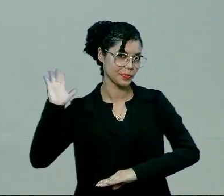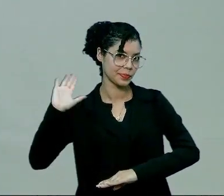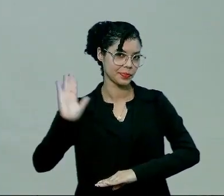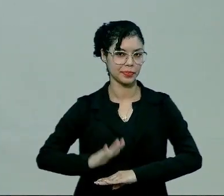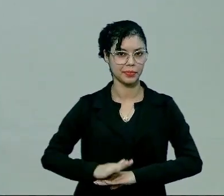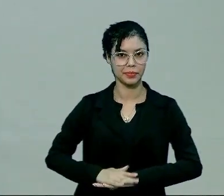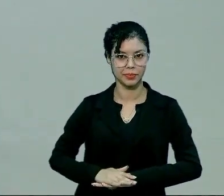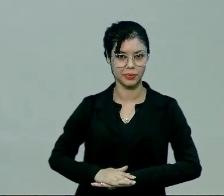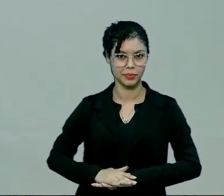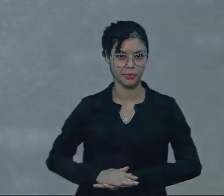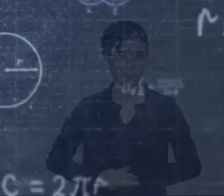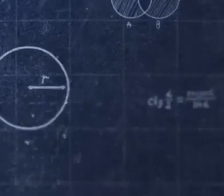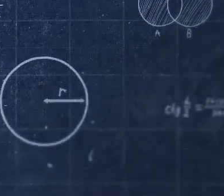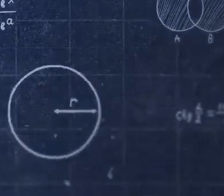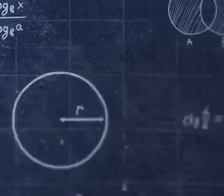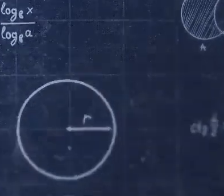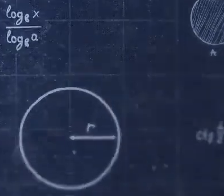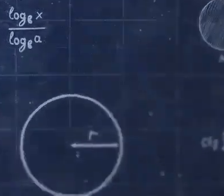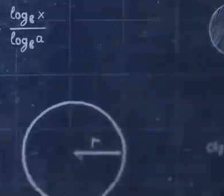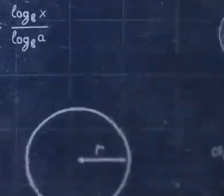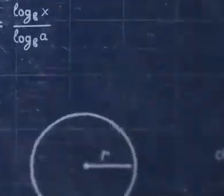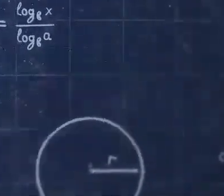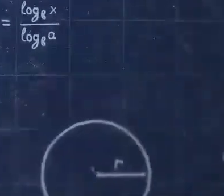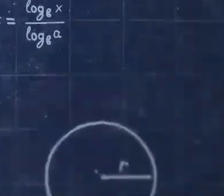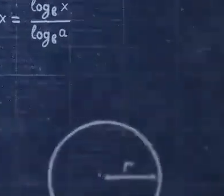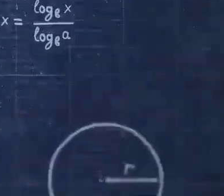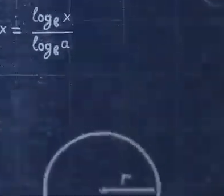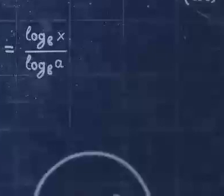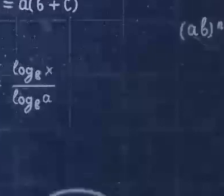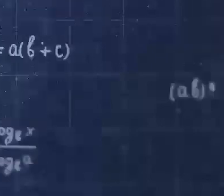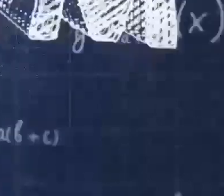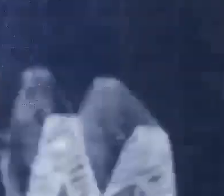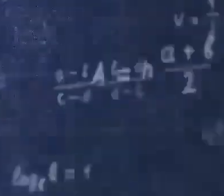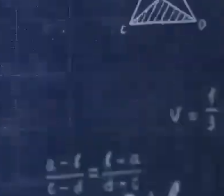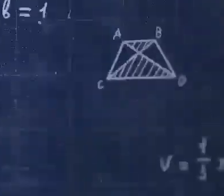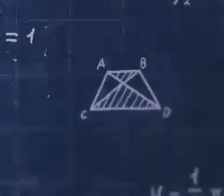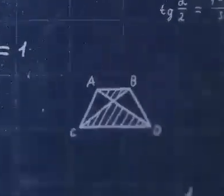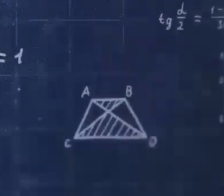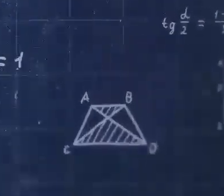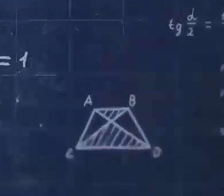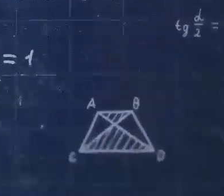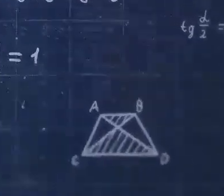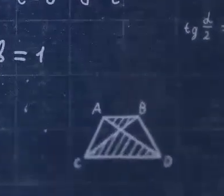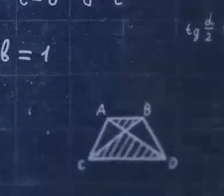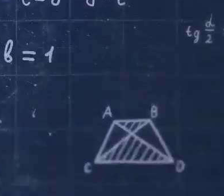Tchau, tchau.